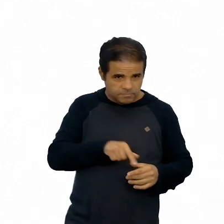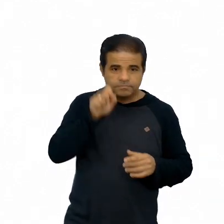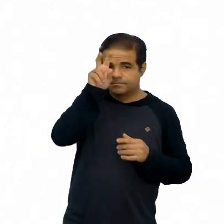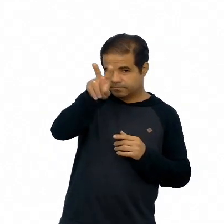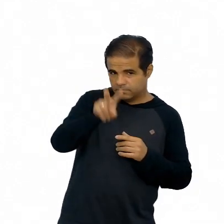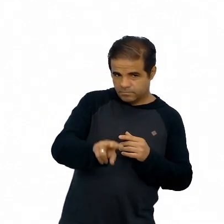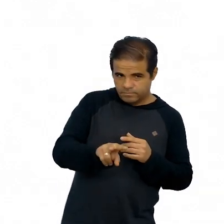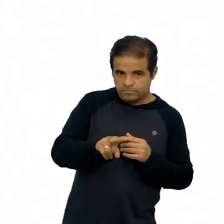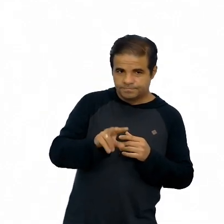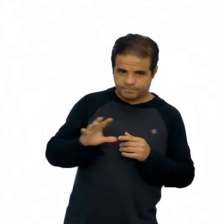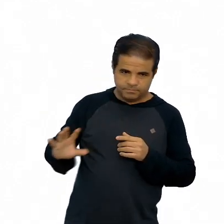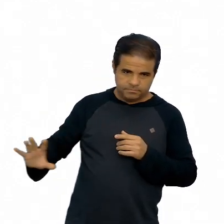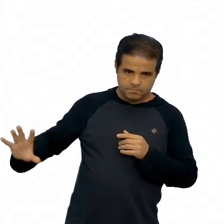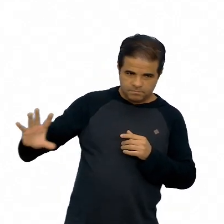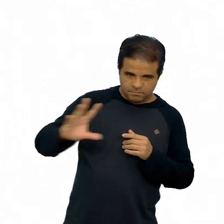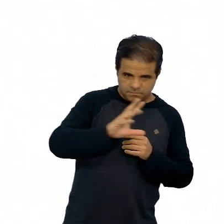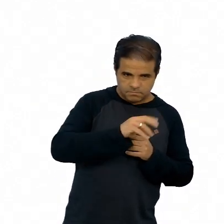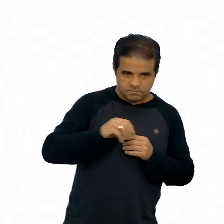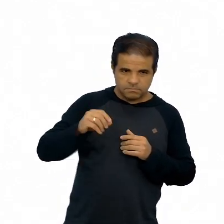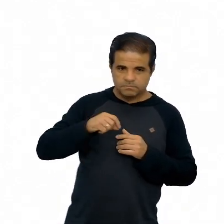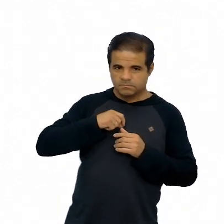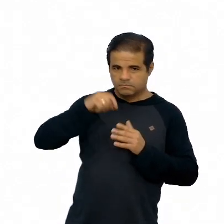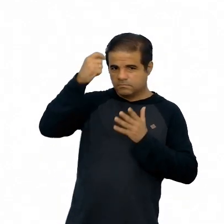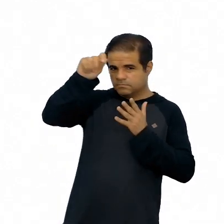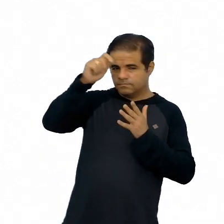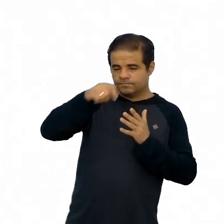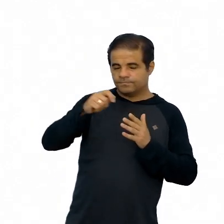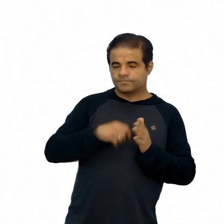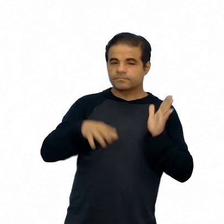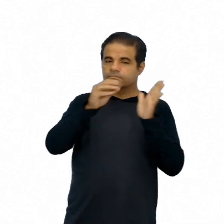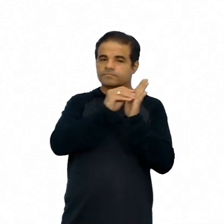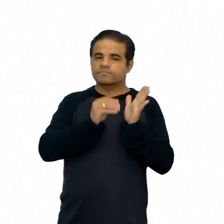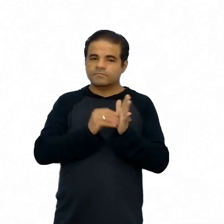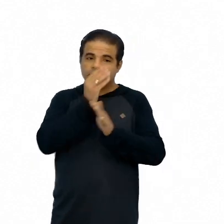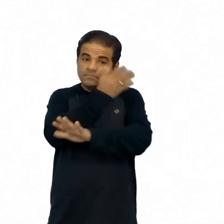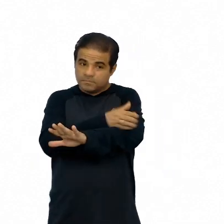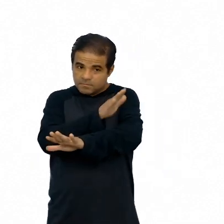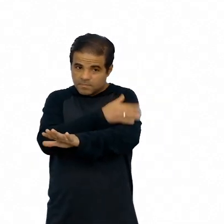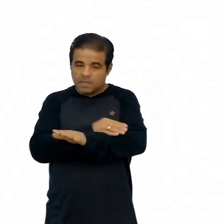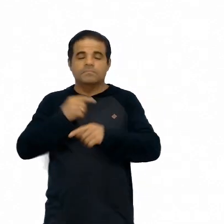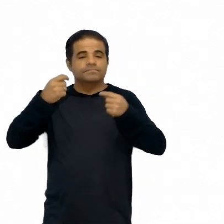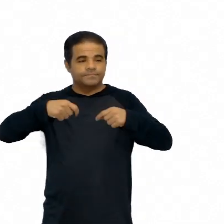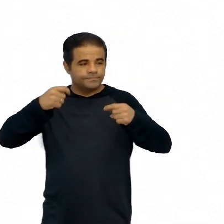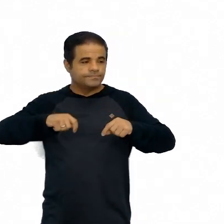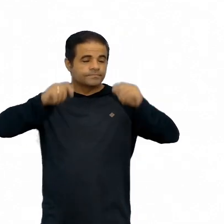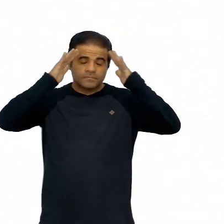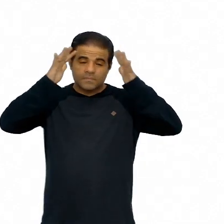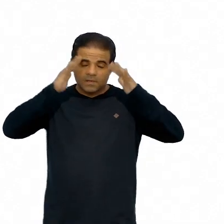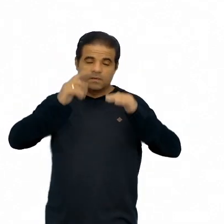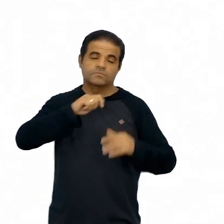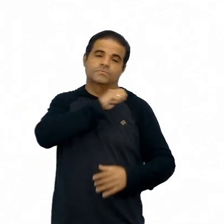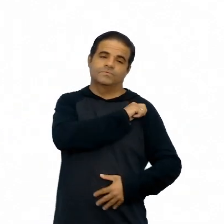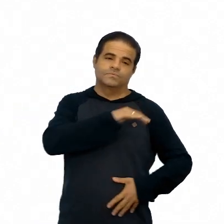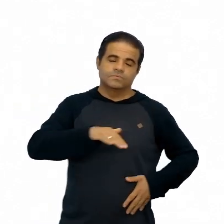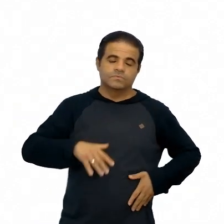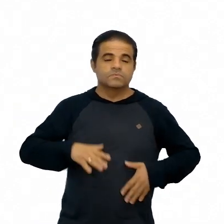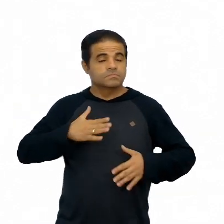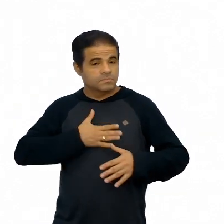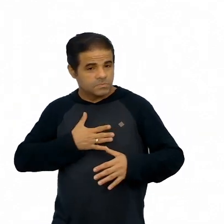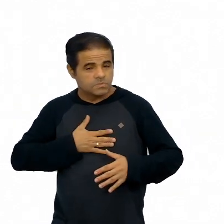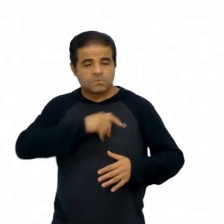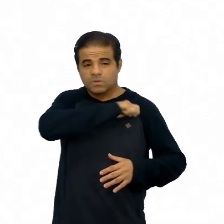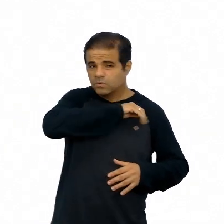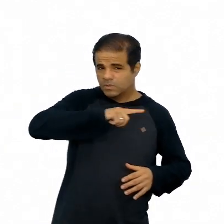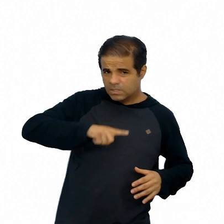essas figuras? Então, todas essas considerações que eu estou fazendo aqui nesse exercício, a gente tem que pensar do aluno. E vamos pensar, se o meu aluno